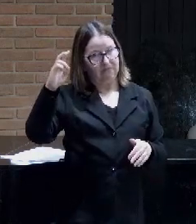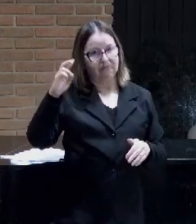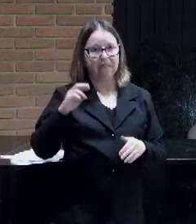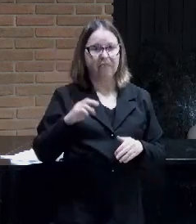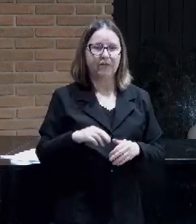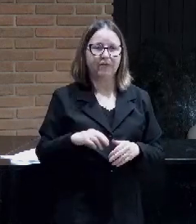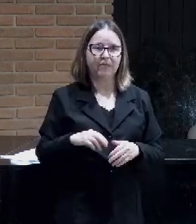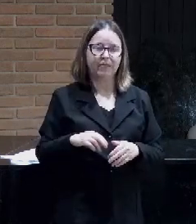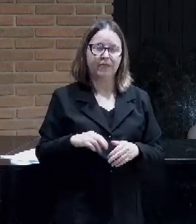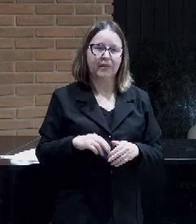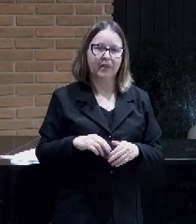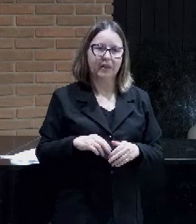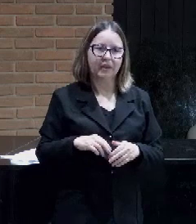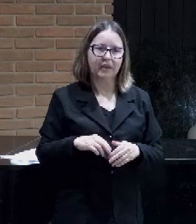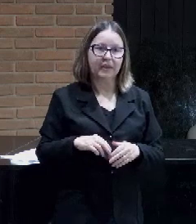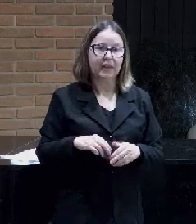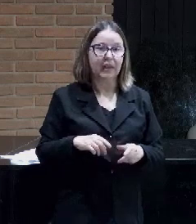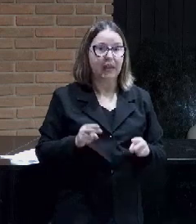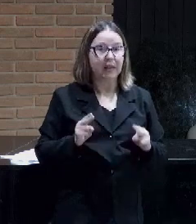cumprir aquilo que nós dizemos a eles.